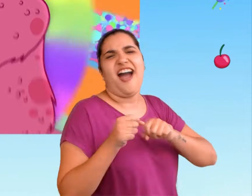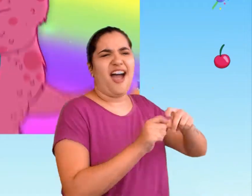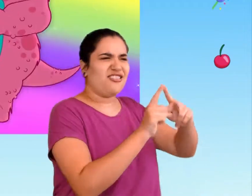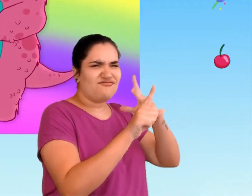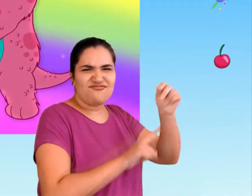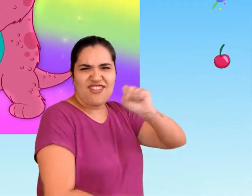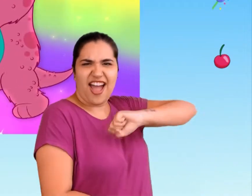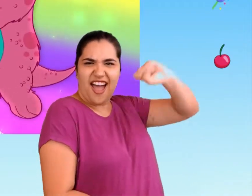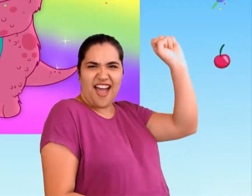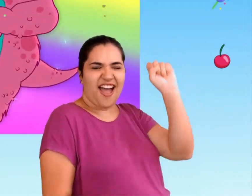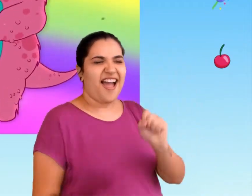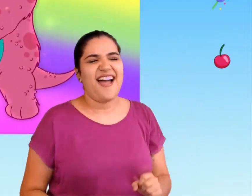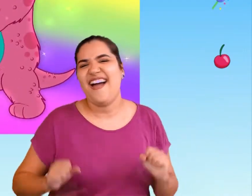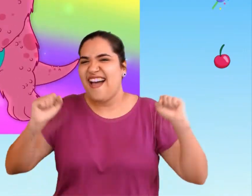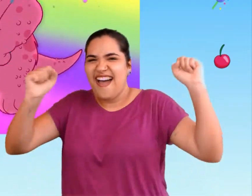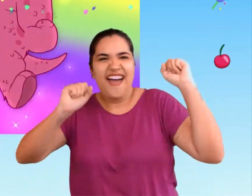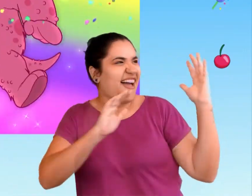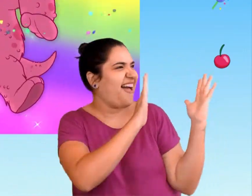Somos de